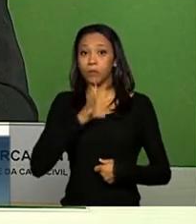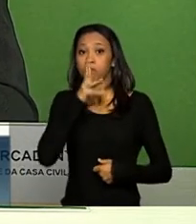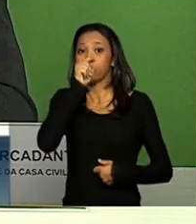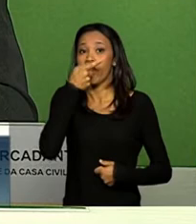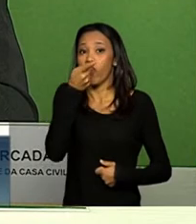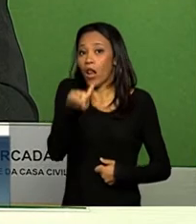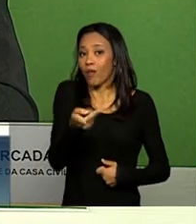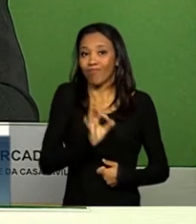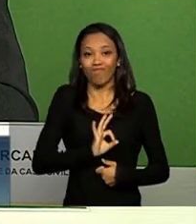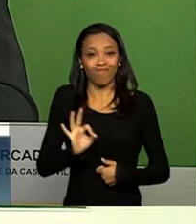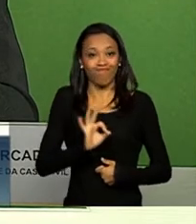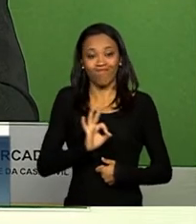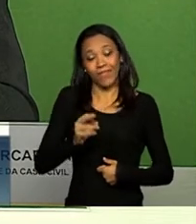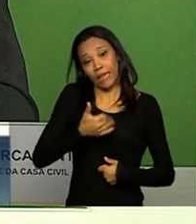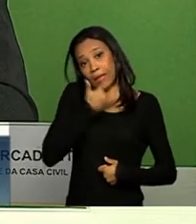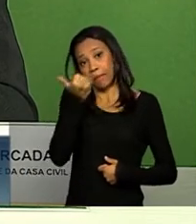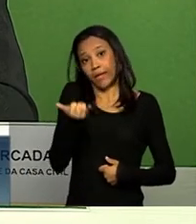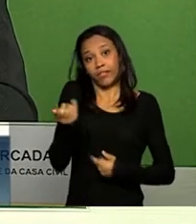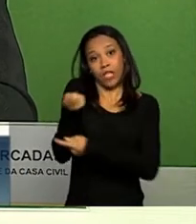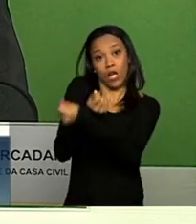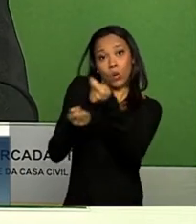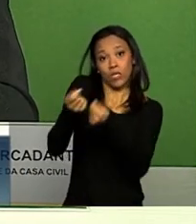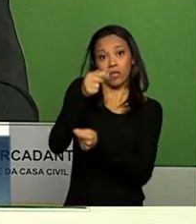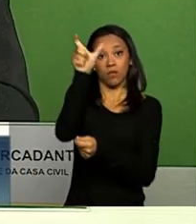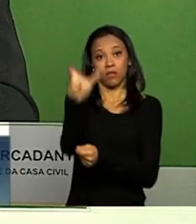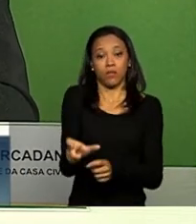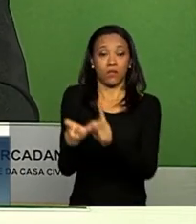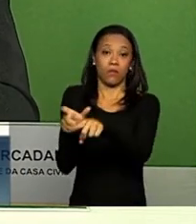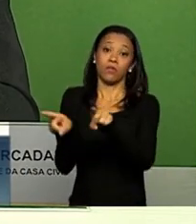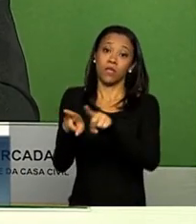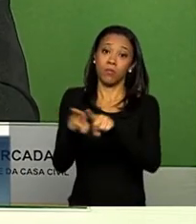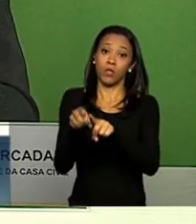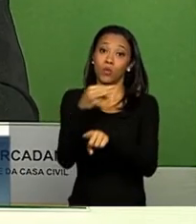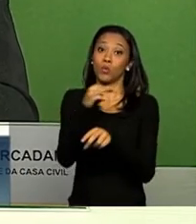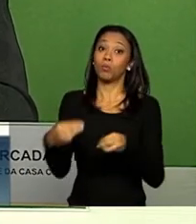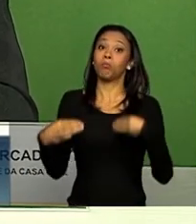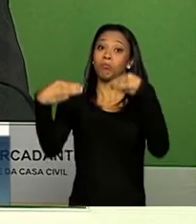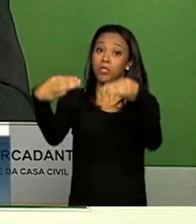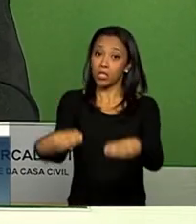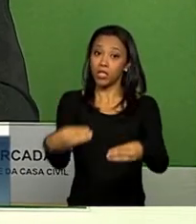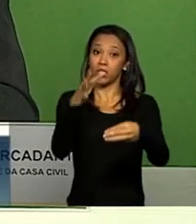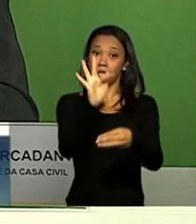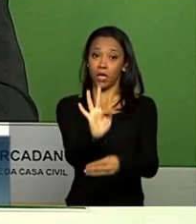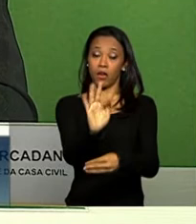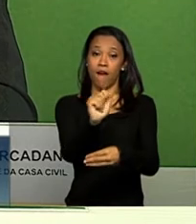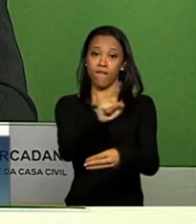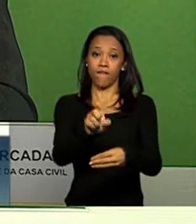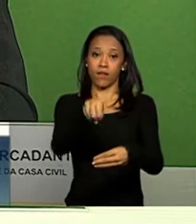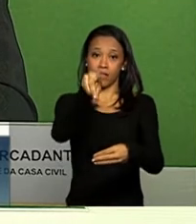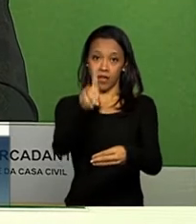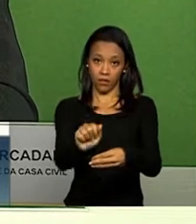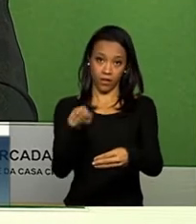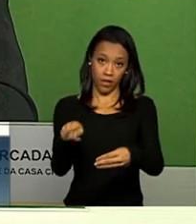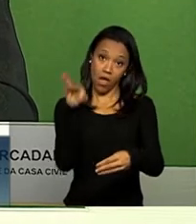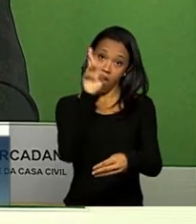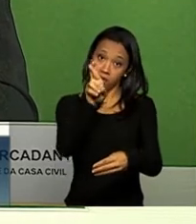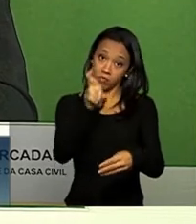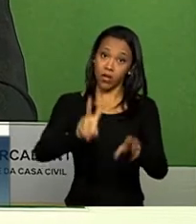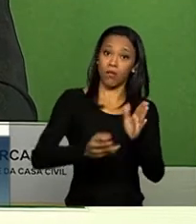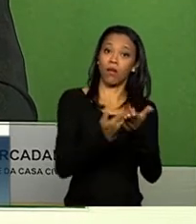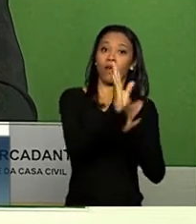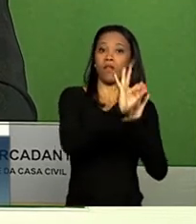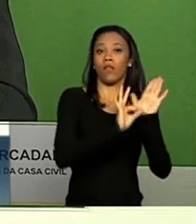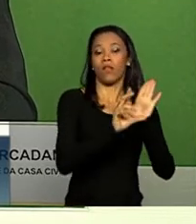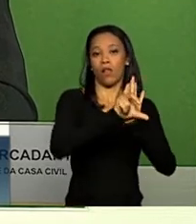adiantar esse prazo. Acho que depende da negociação e depende basicamente do Ministério da Fazenda, a quem compete a regulamentação da lei. A lei é autorizativa